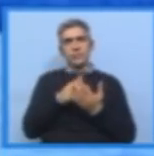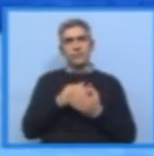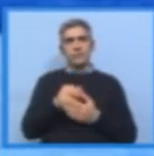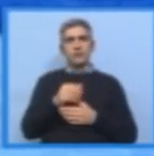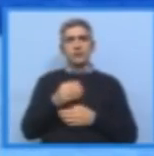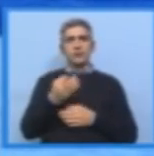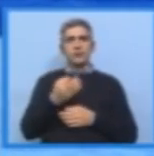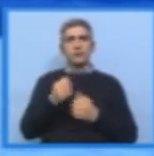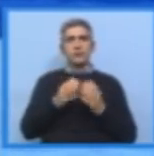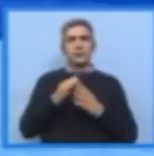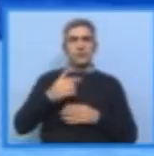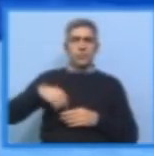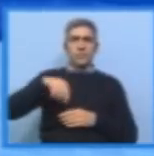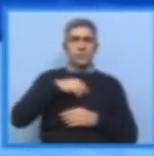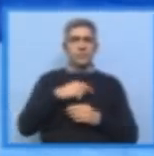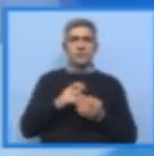E todos precisamos,